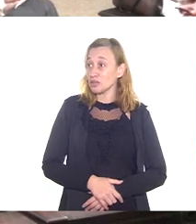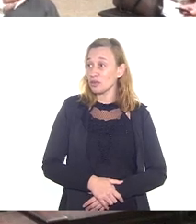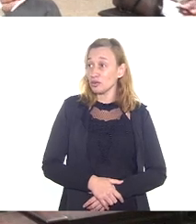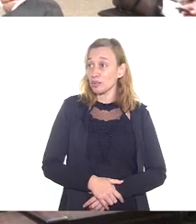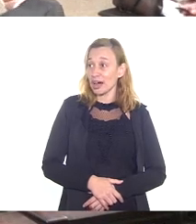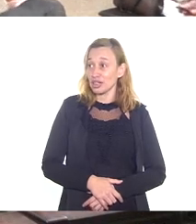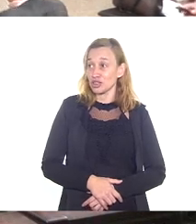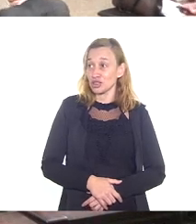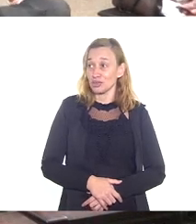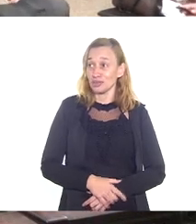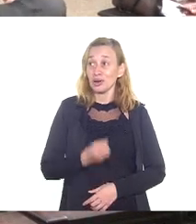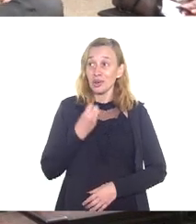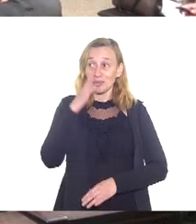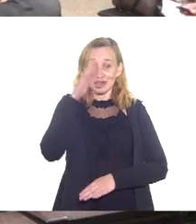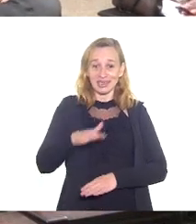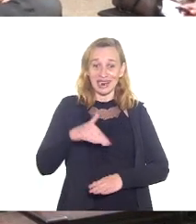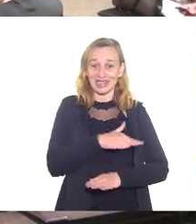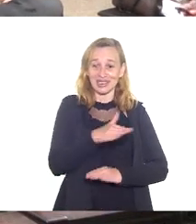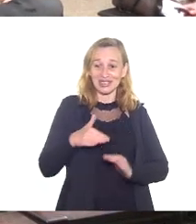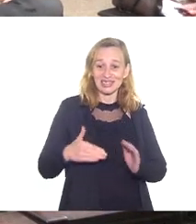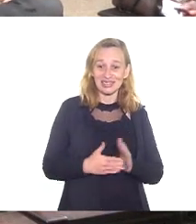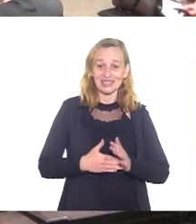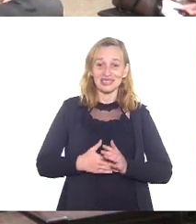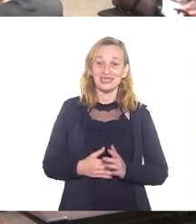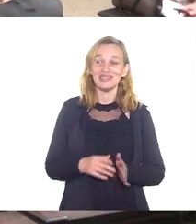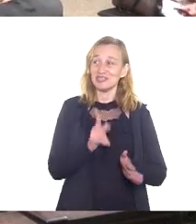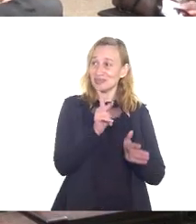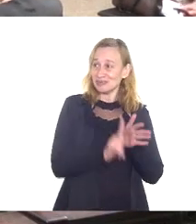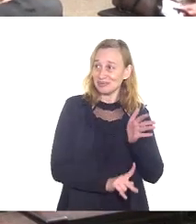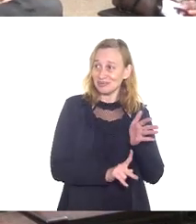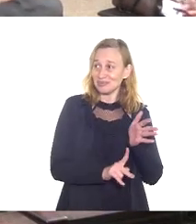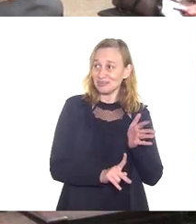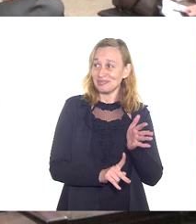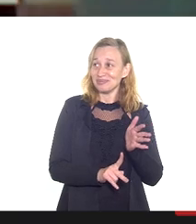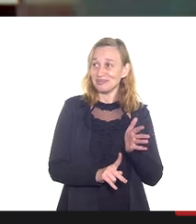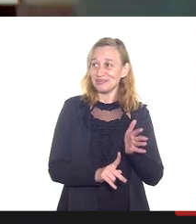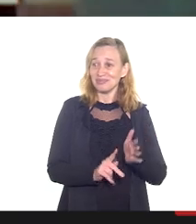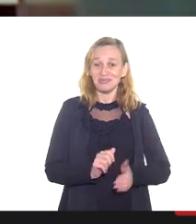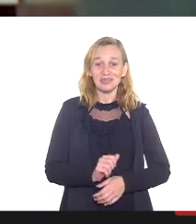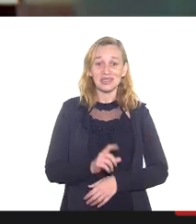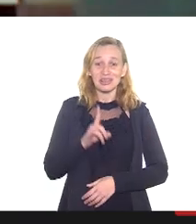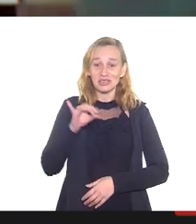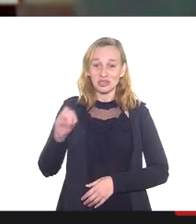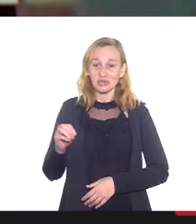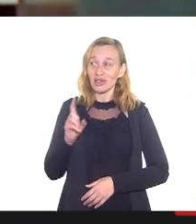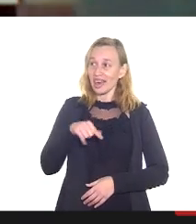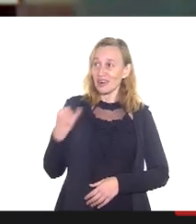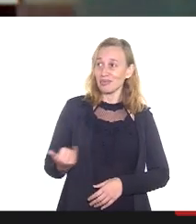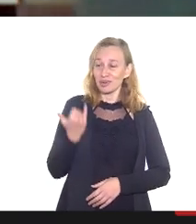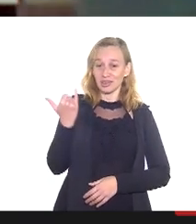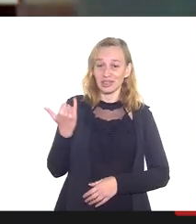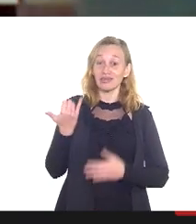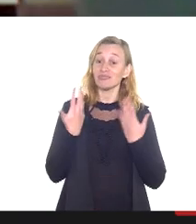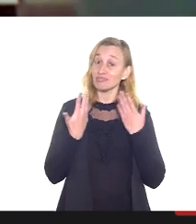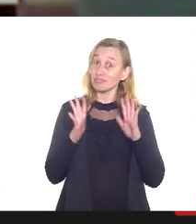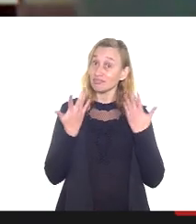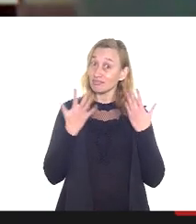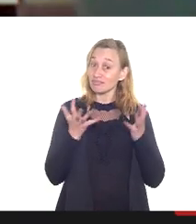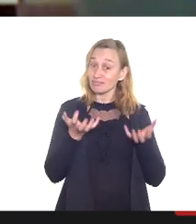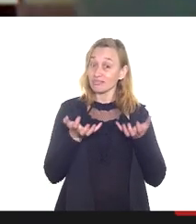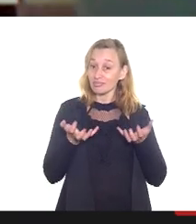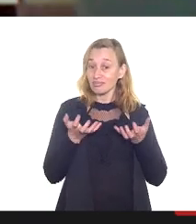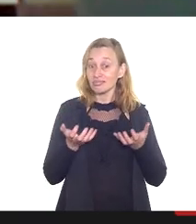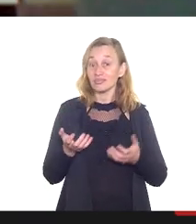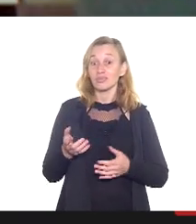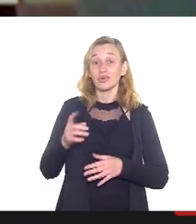Bem, boa tarde a todos. Boa tarde. Esse projeto do Marcelo Seudino é um projeto muito importante. Queria parabenizar o